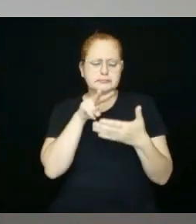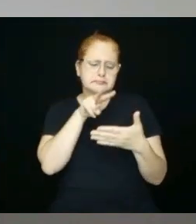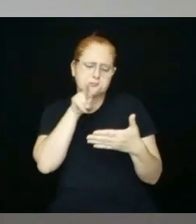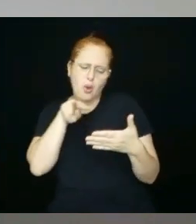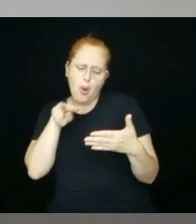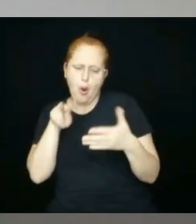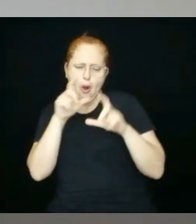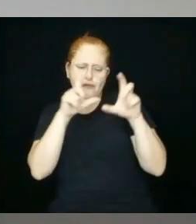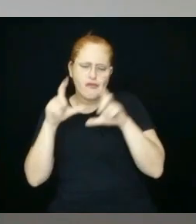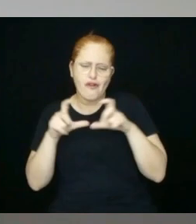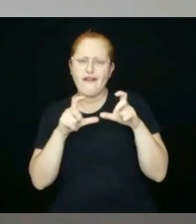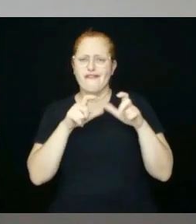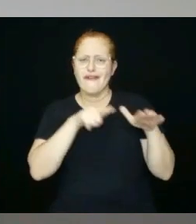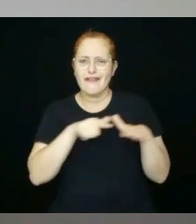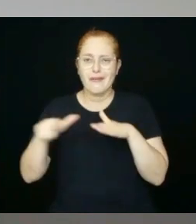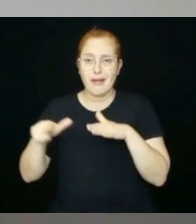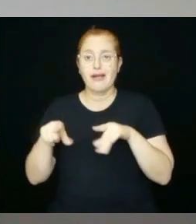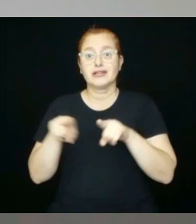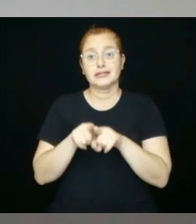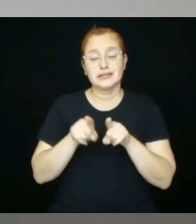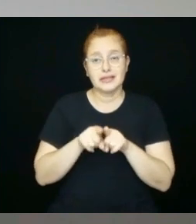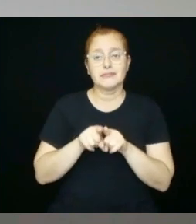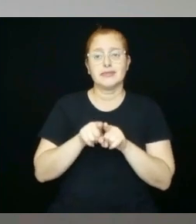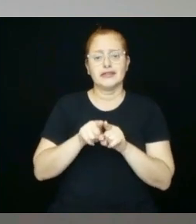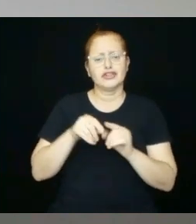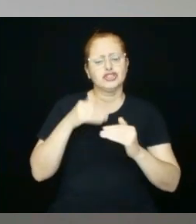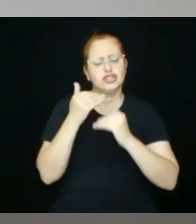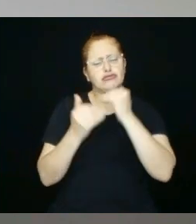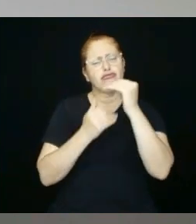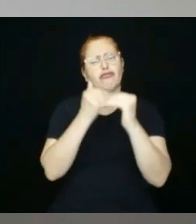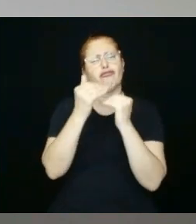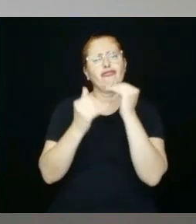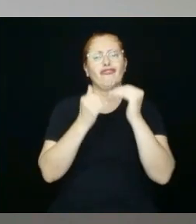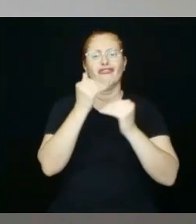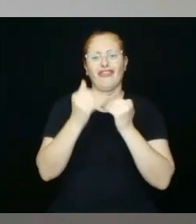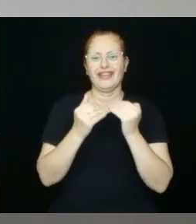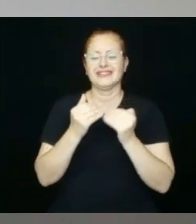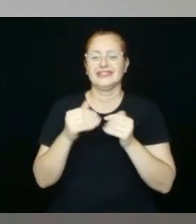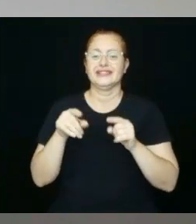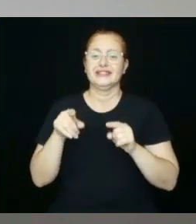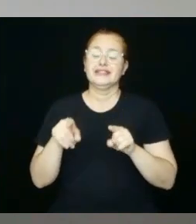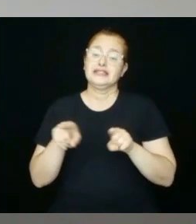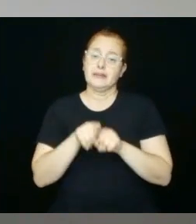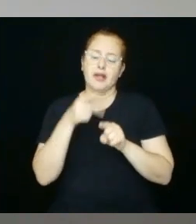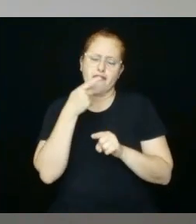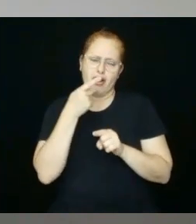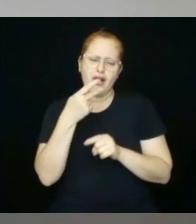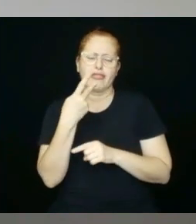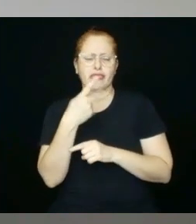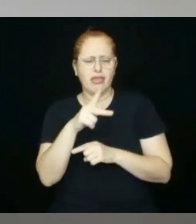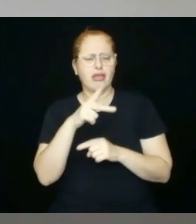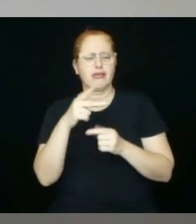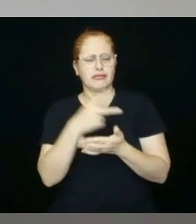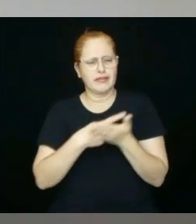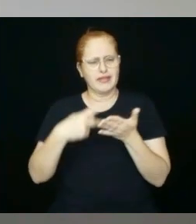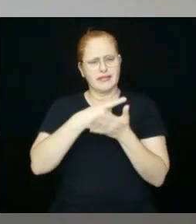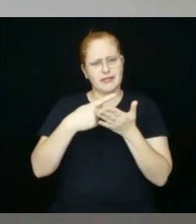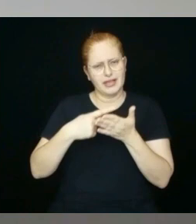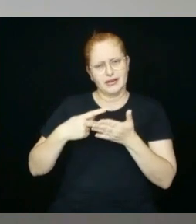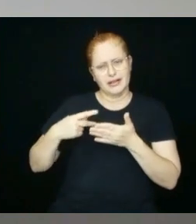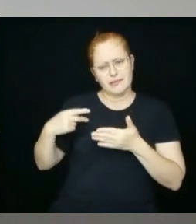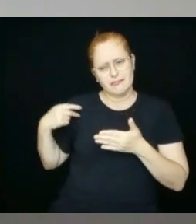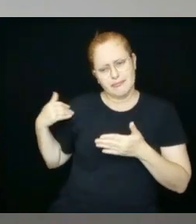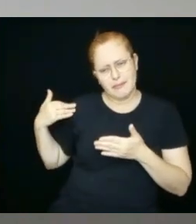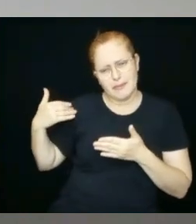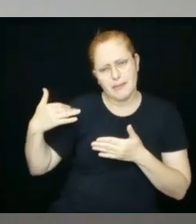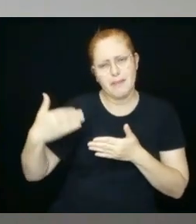elas, e ao longo da semana foi também desenvolvendo. E aí, como tu disse que o teu desenho ao longo da trajetória foi se